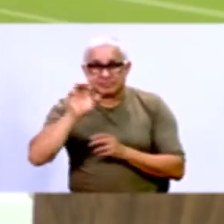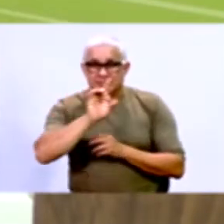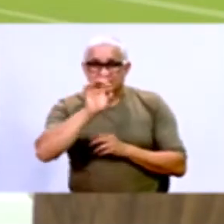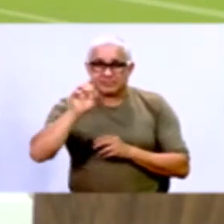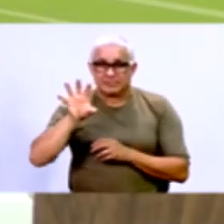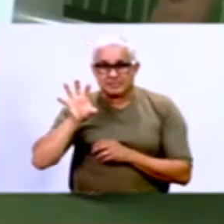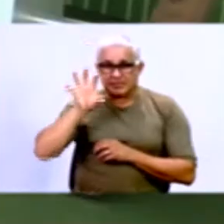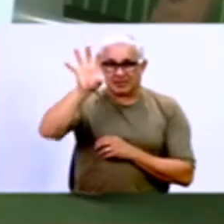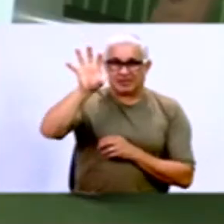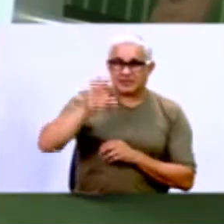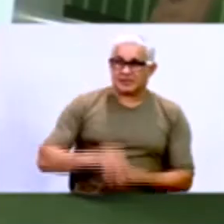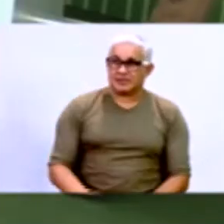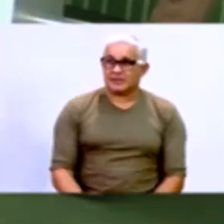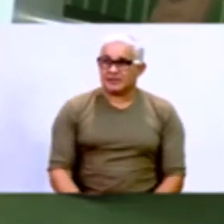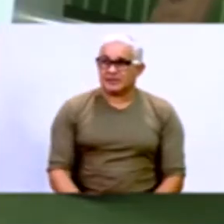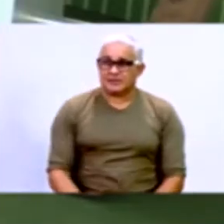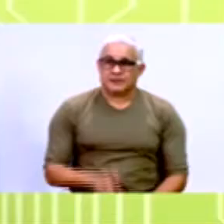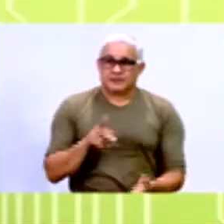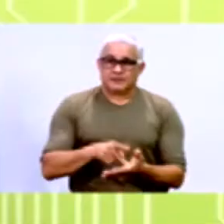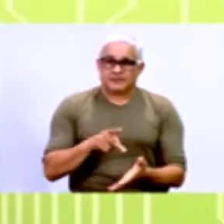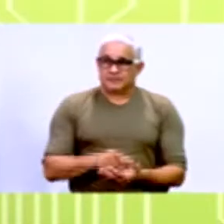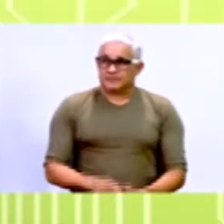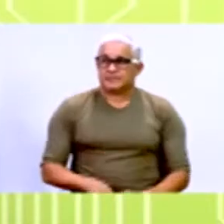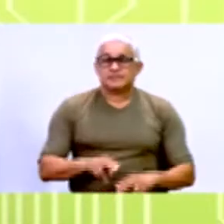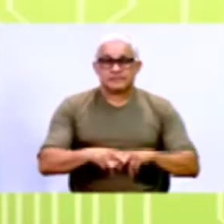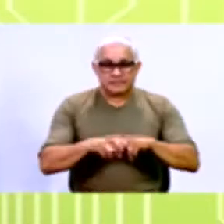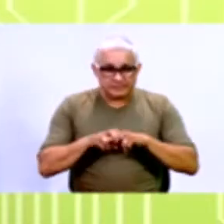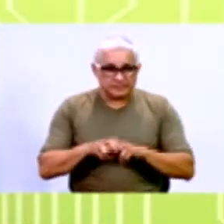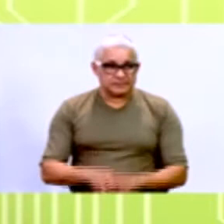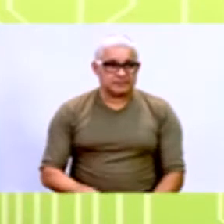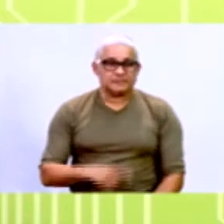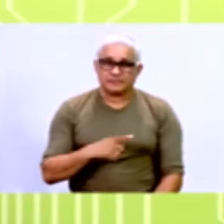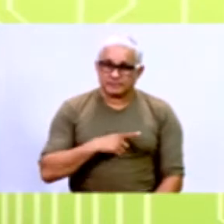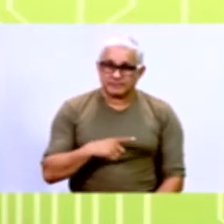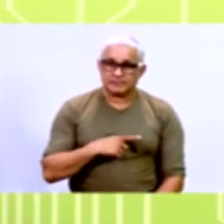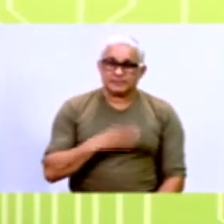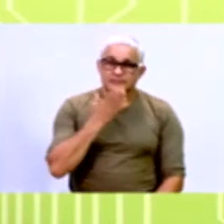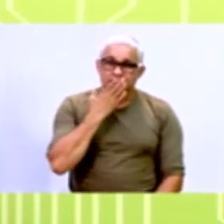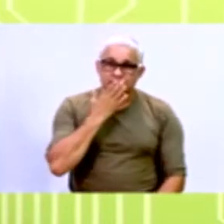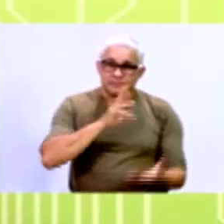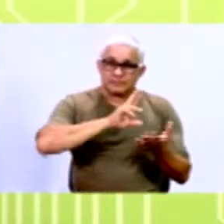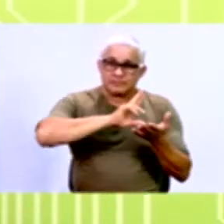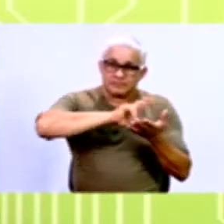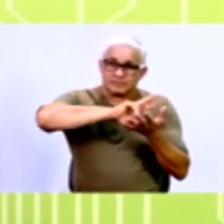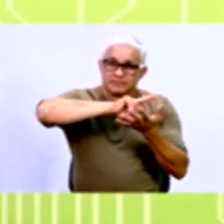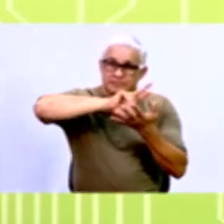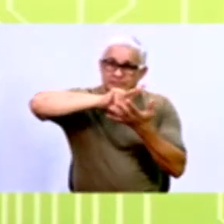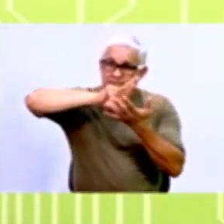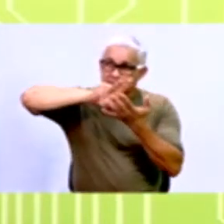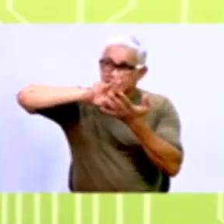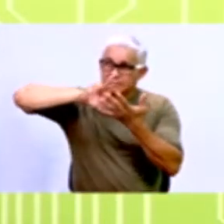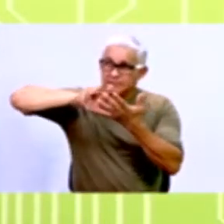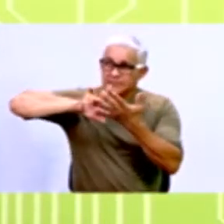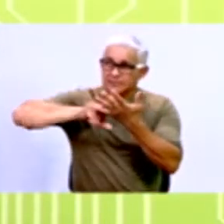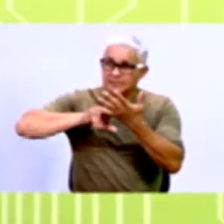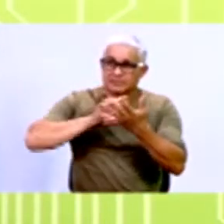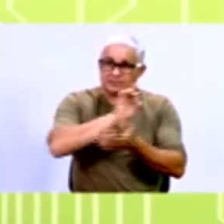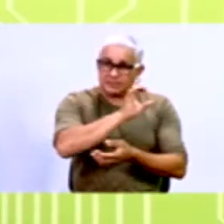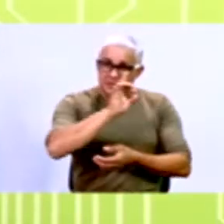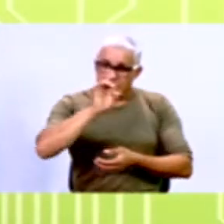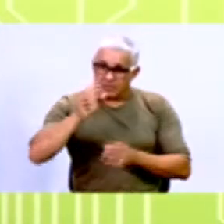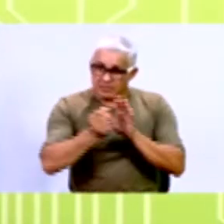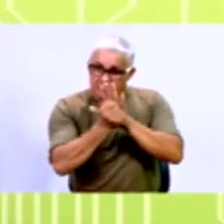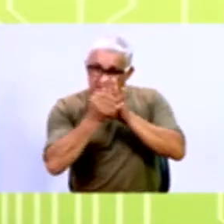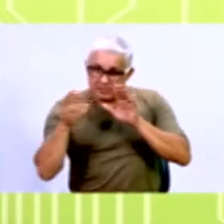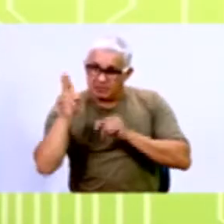para complementar isso. É isso mesmo. É por isso que nós temos esses tipos de arquivos, né? Então, conforme a aplicação que você